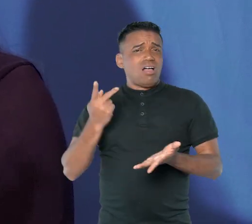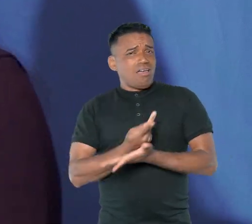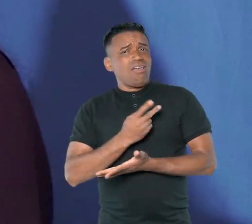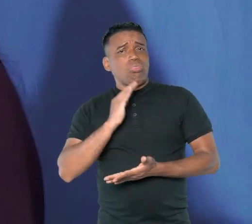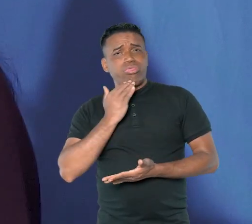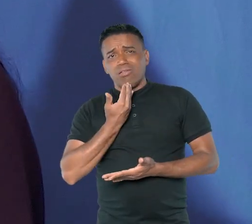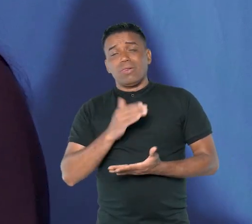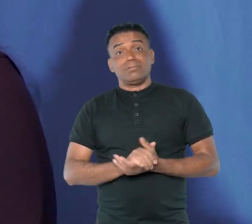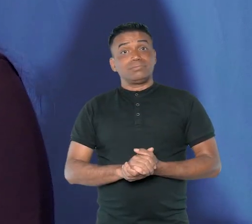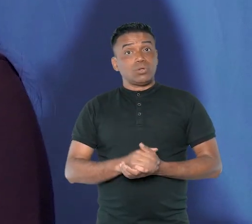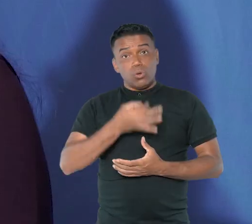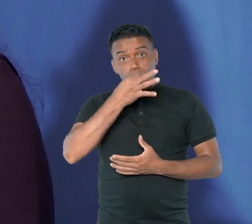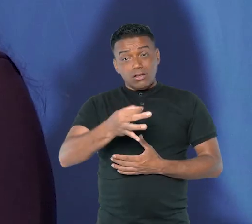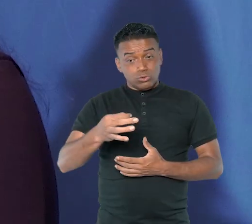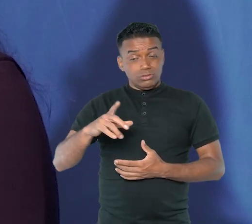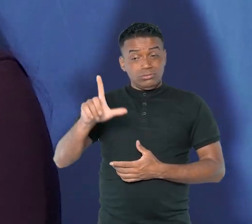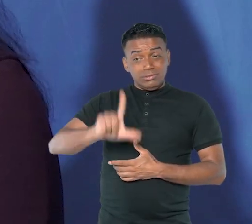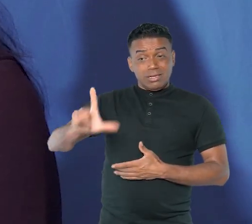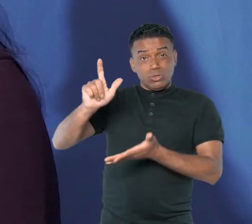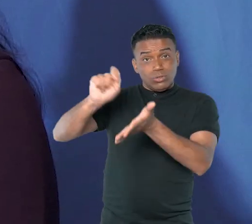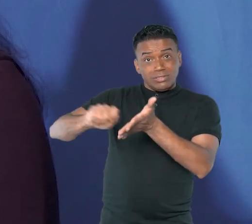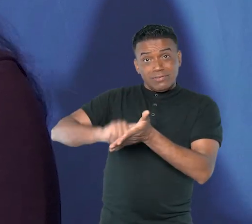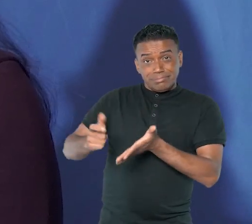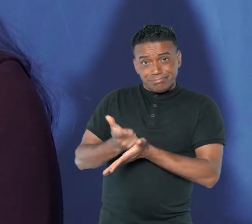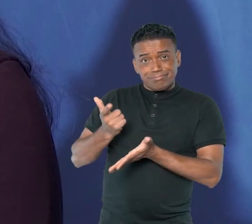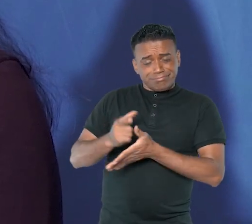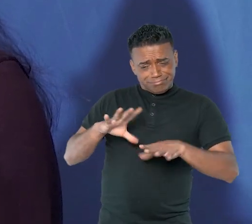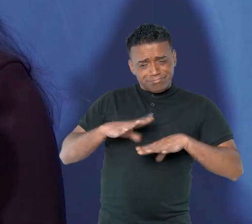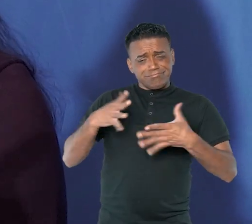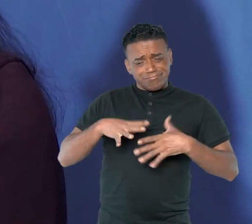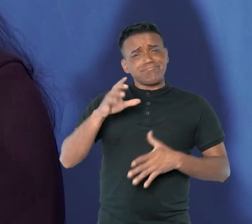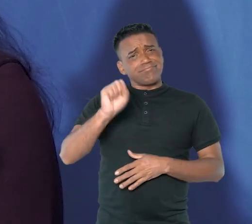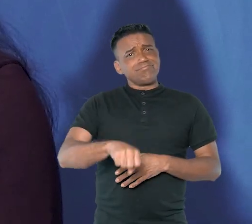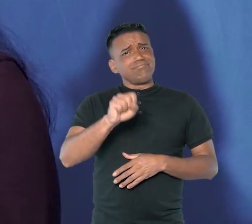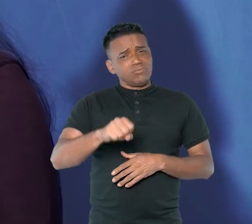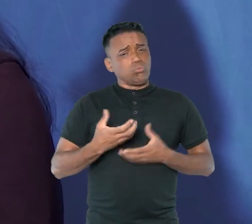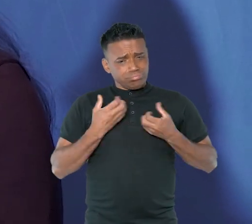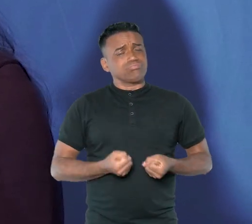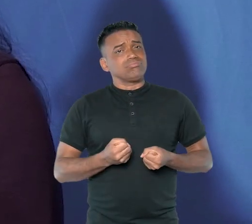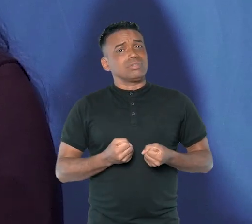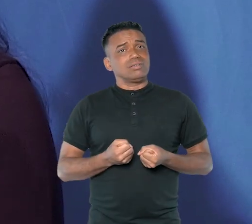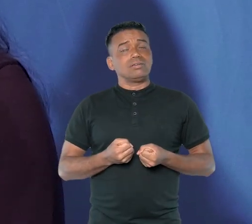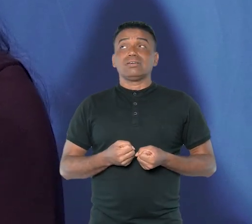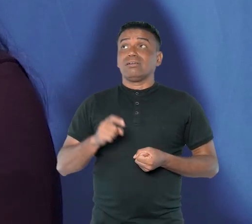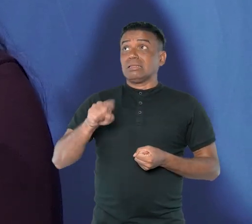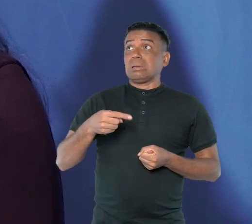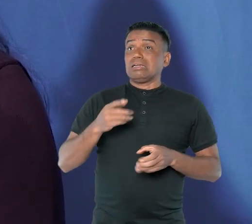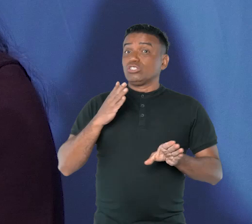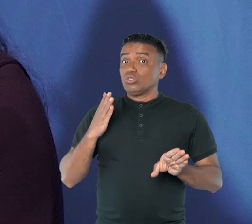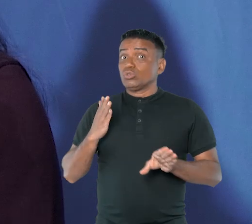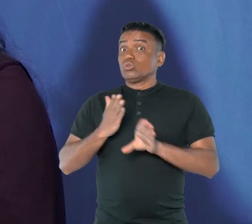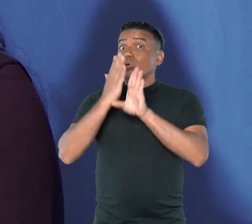uma coragem, sim, que eu me permiti após descobrir de uma maneira